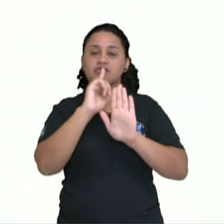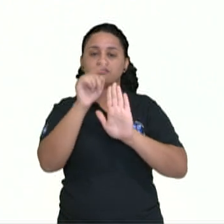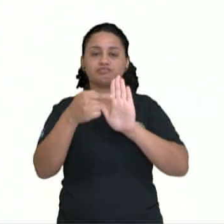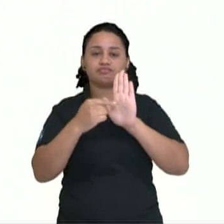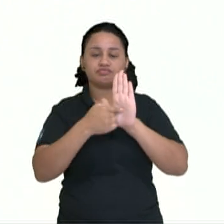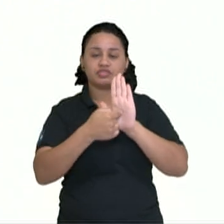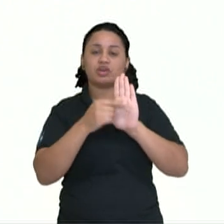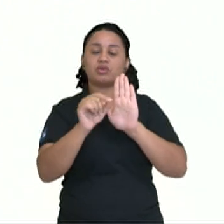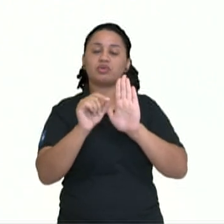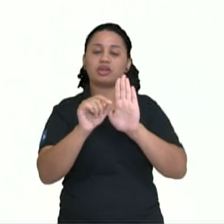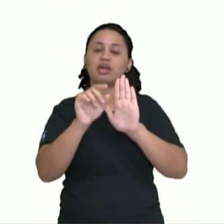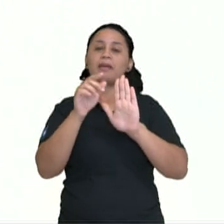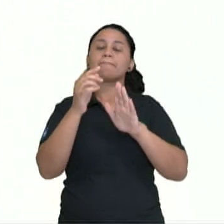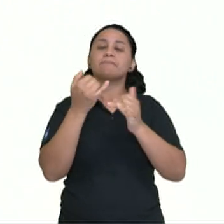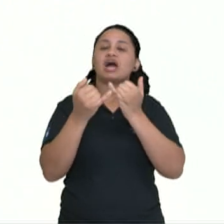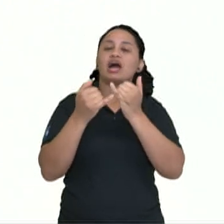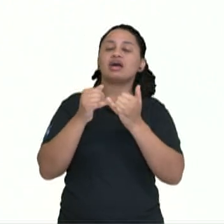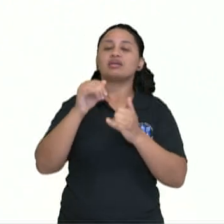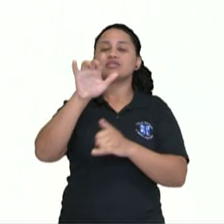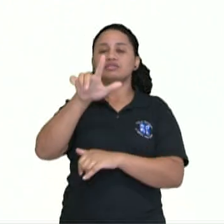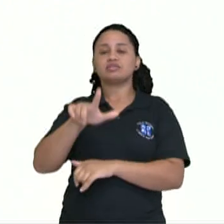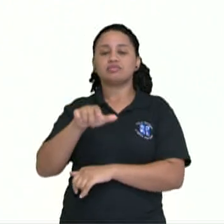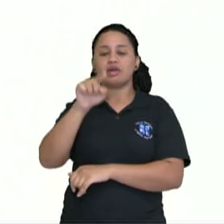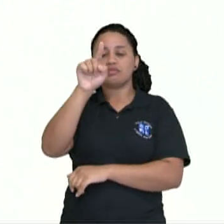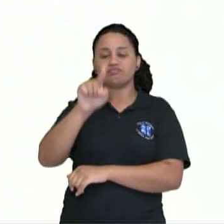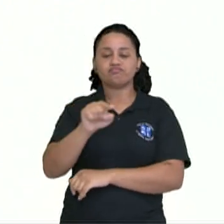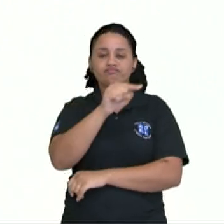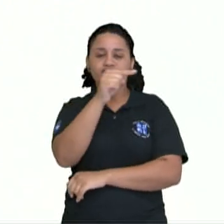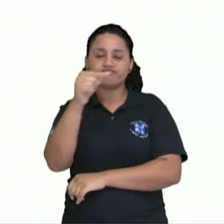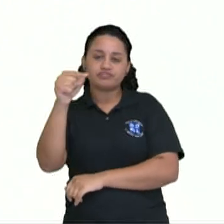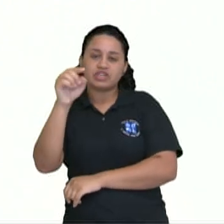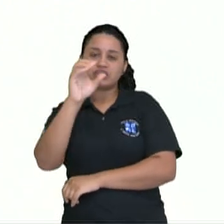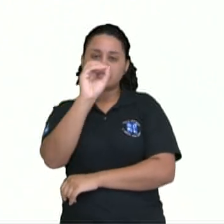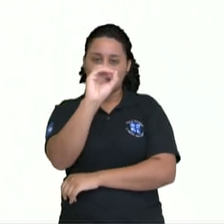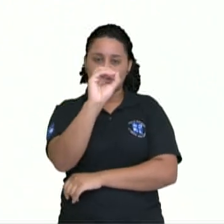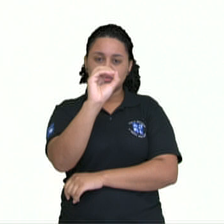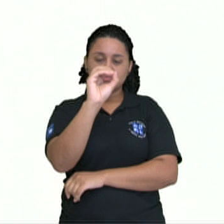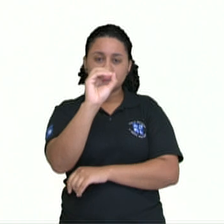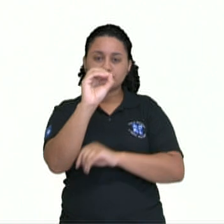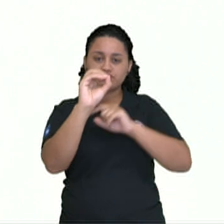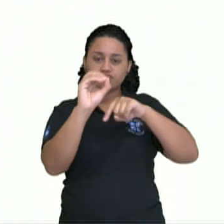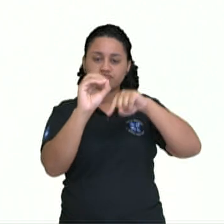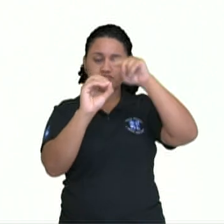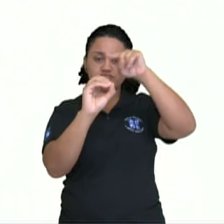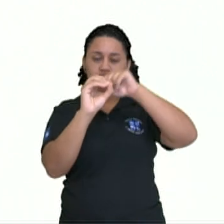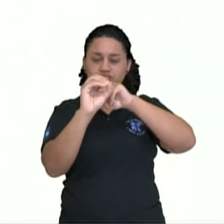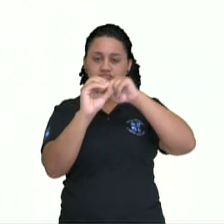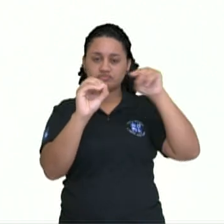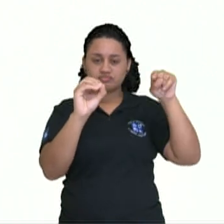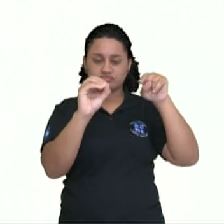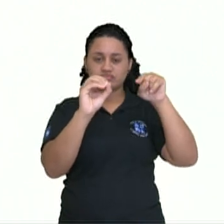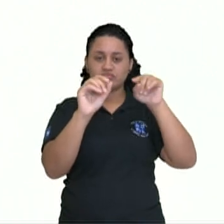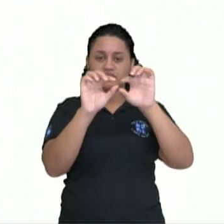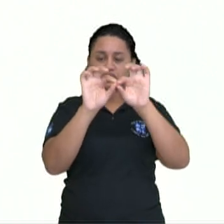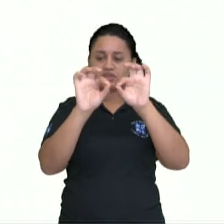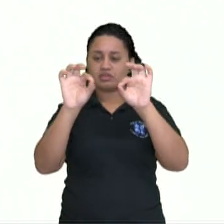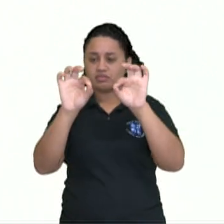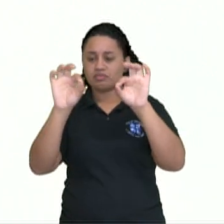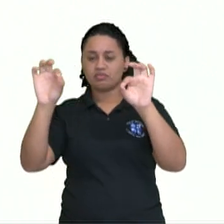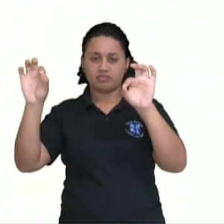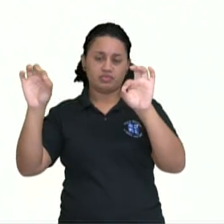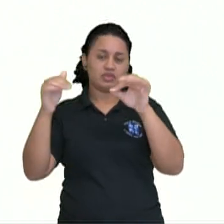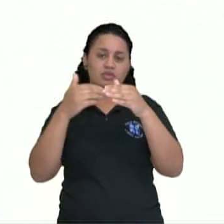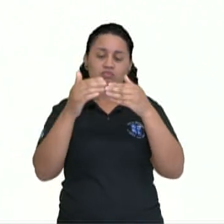coincidindo com o plano cartesiano, com as coordenadas 0, 0, Ρ igual a 1, isso quer dizer a distância do centro até qualquer ponto